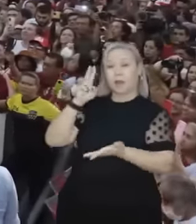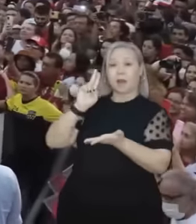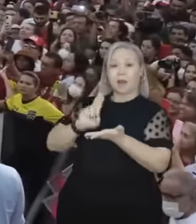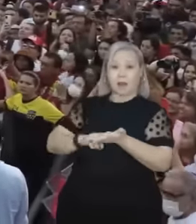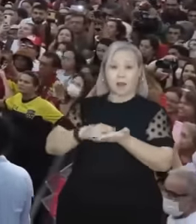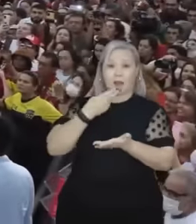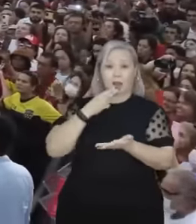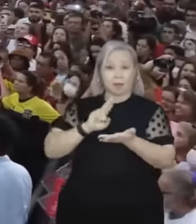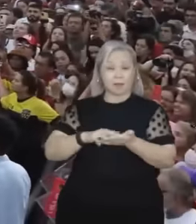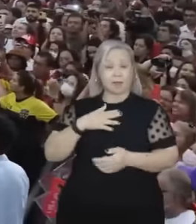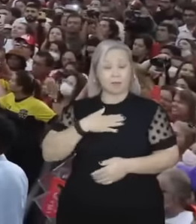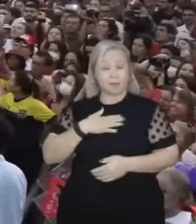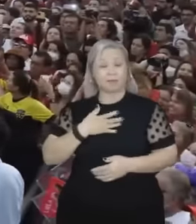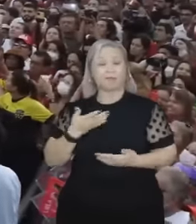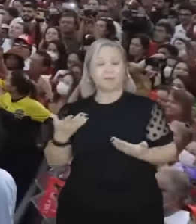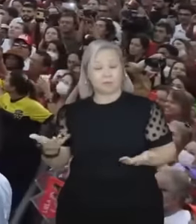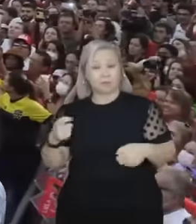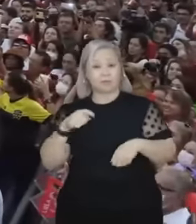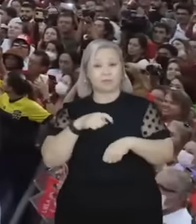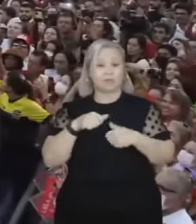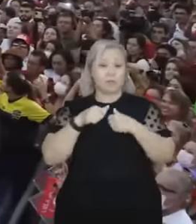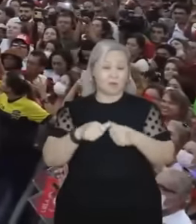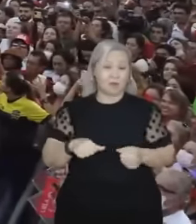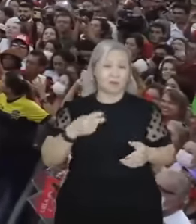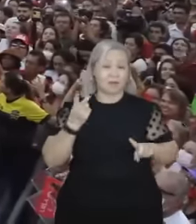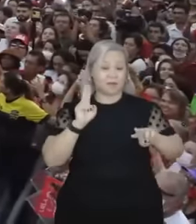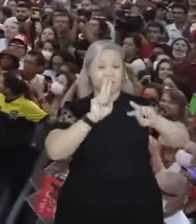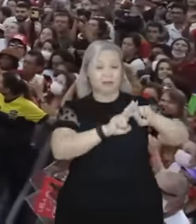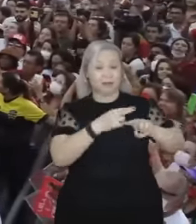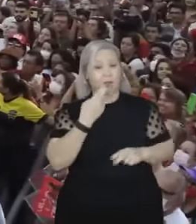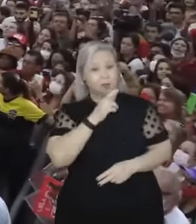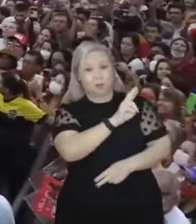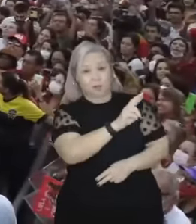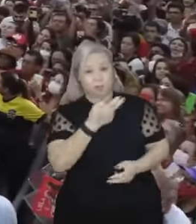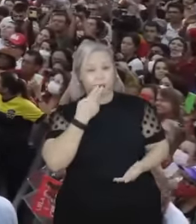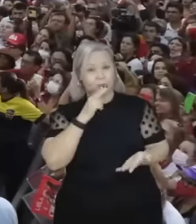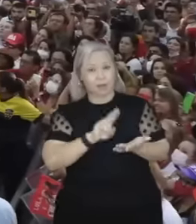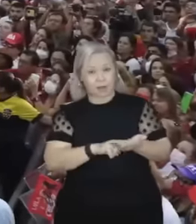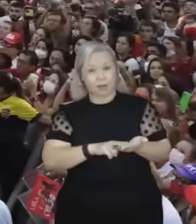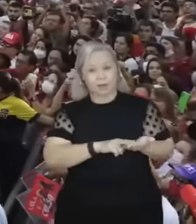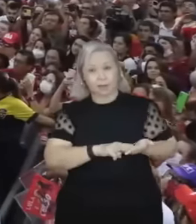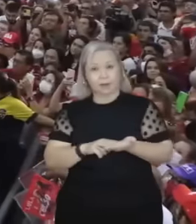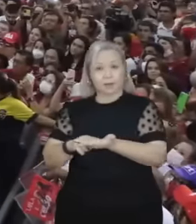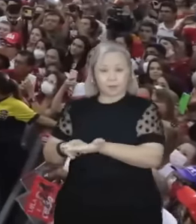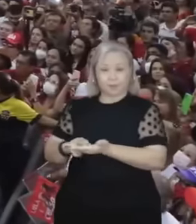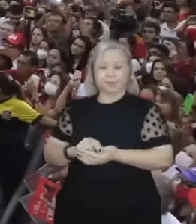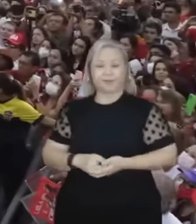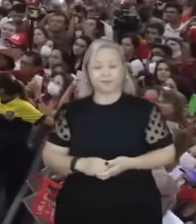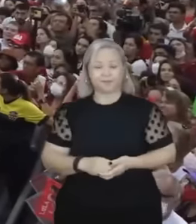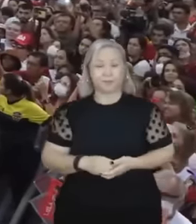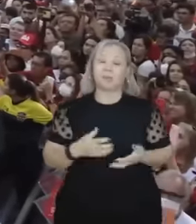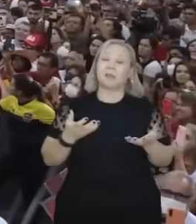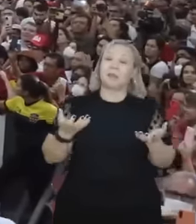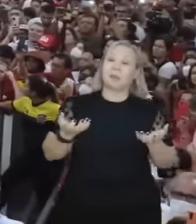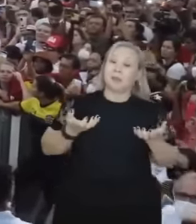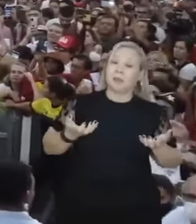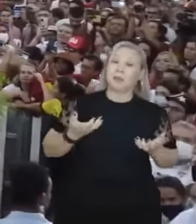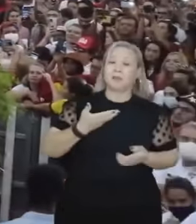eu respondi a carta que ela mandou. Queridos companheiros, eu estou com o nome de vocês aqui, mas não vou